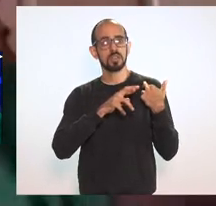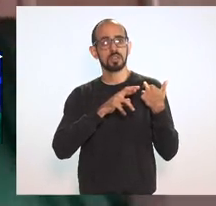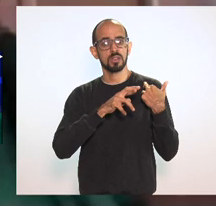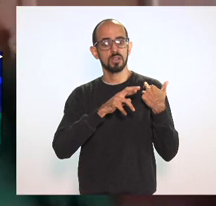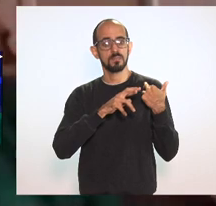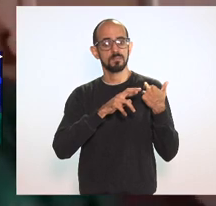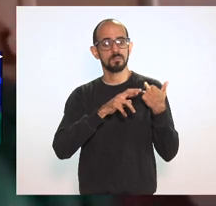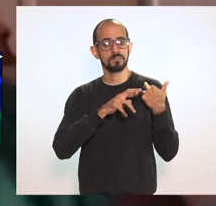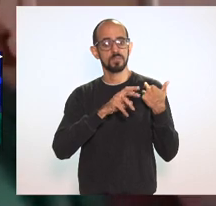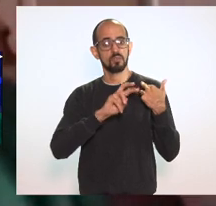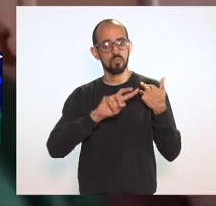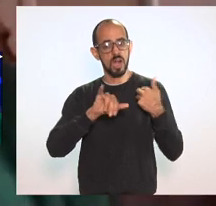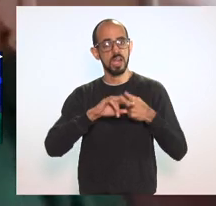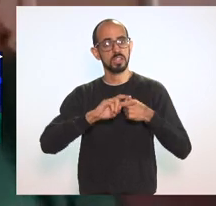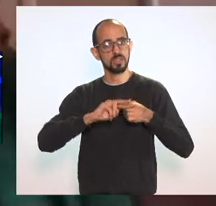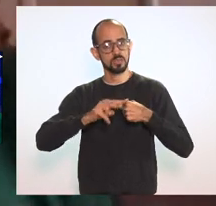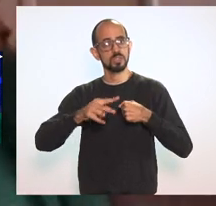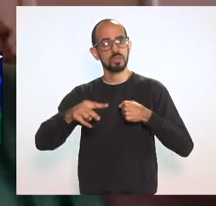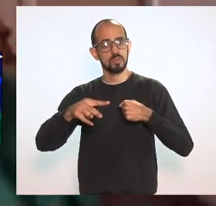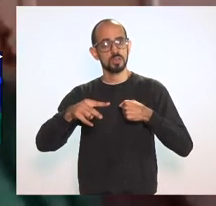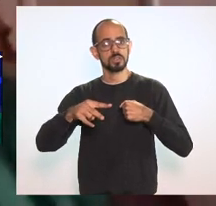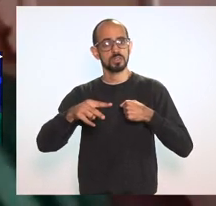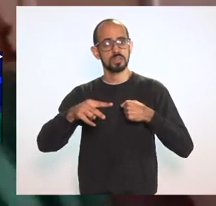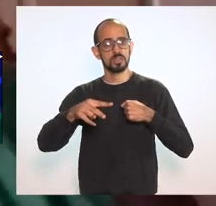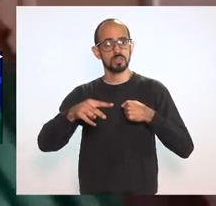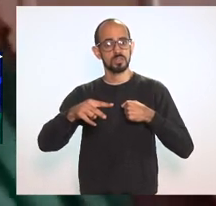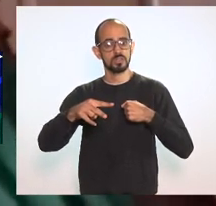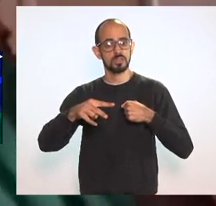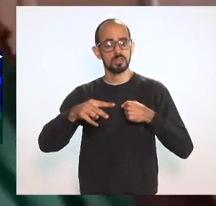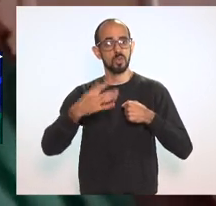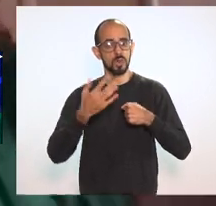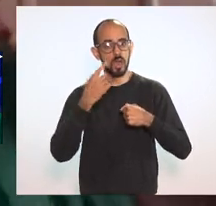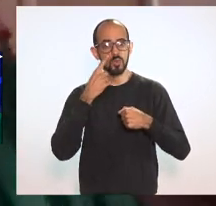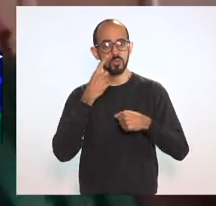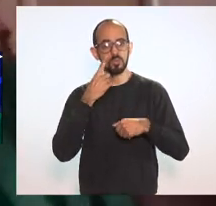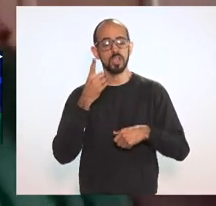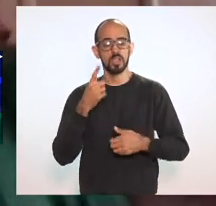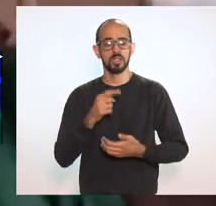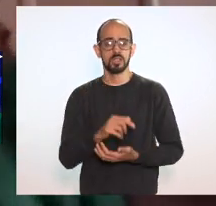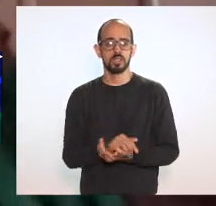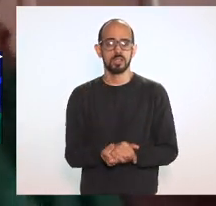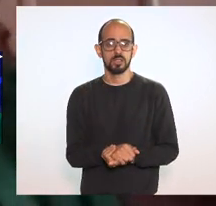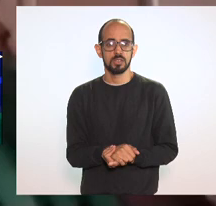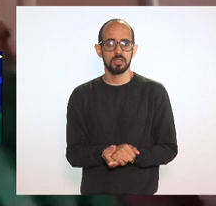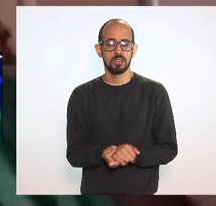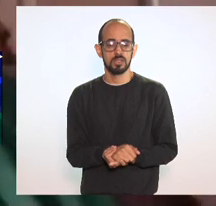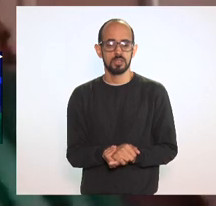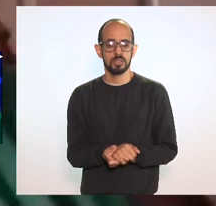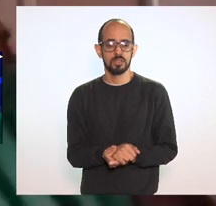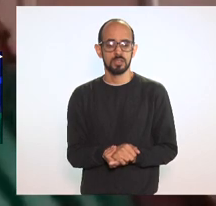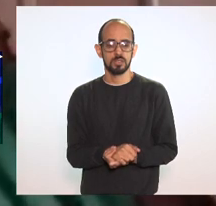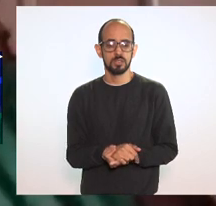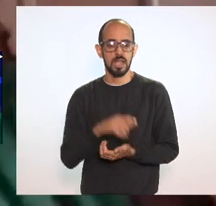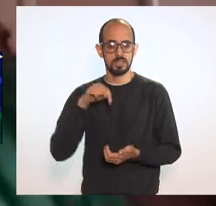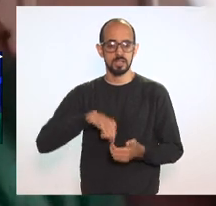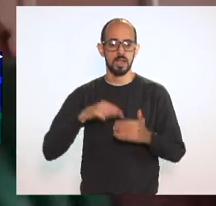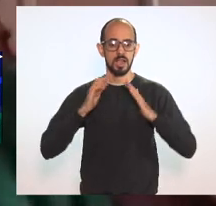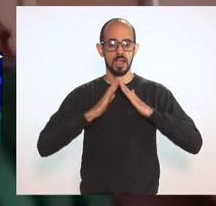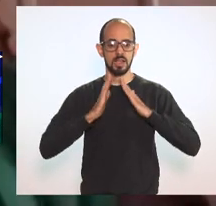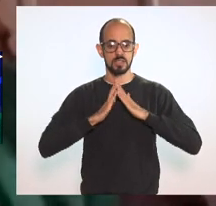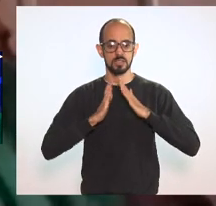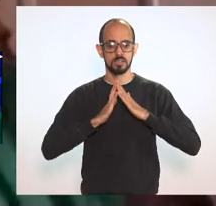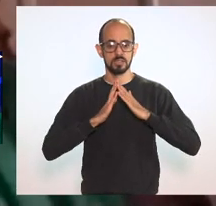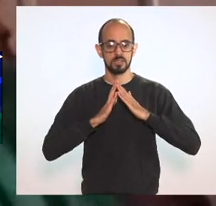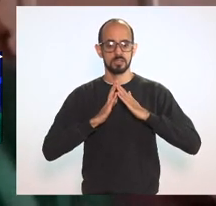e eu quero assistir os vendo responder e essa casa responsavelmente que